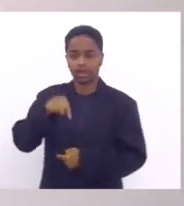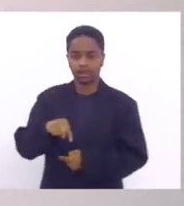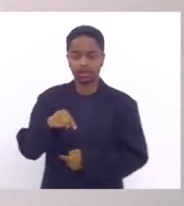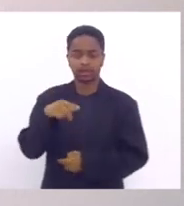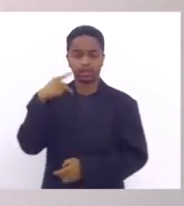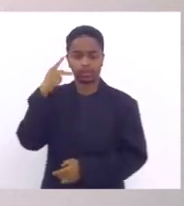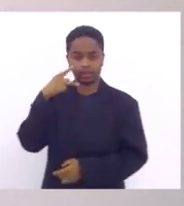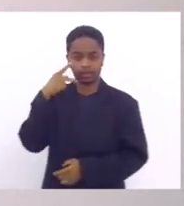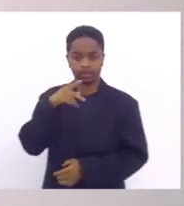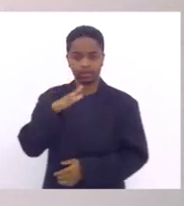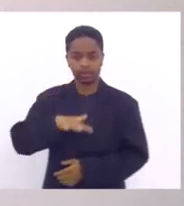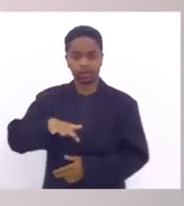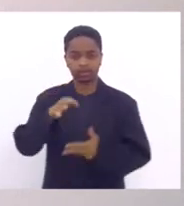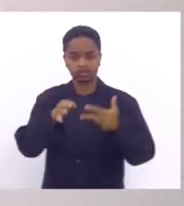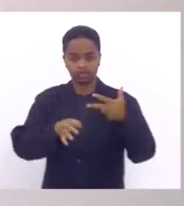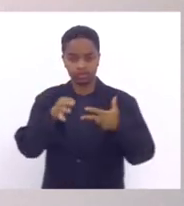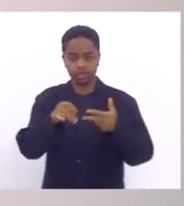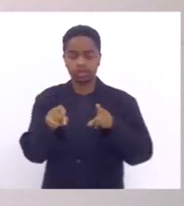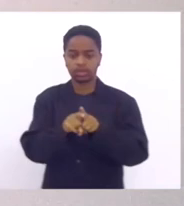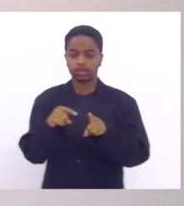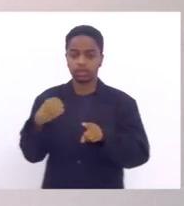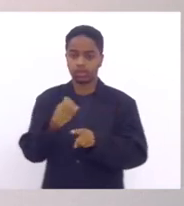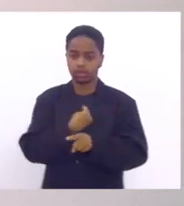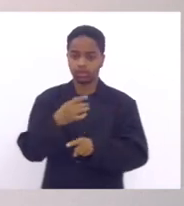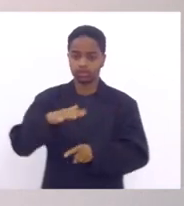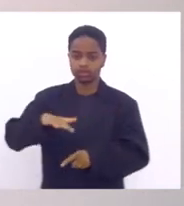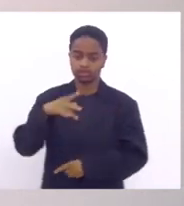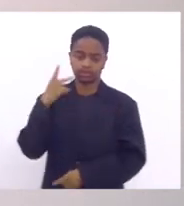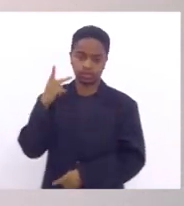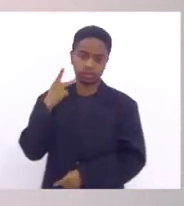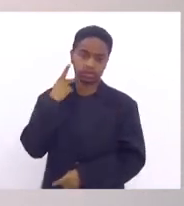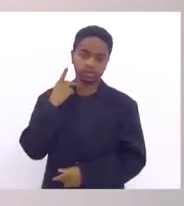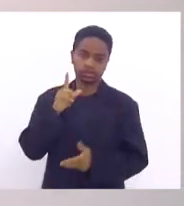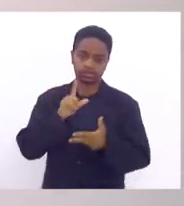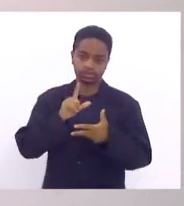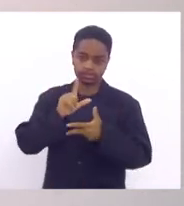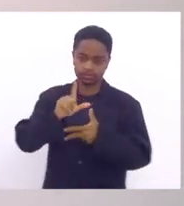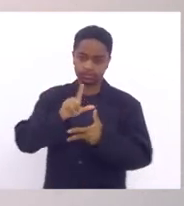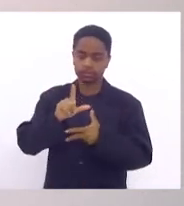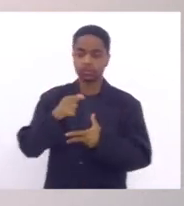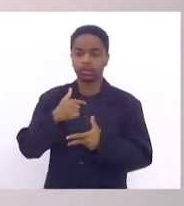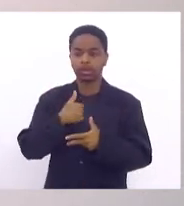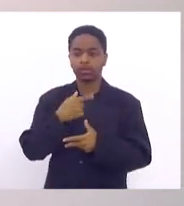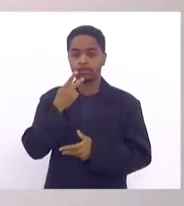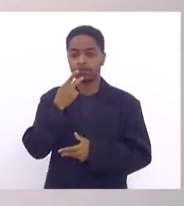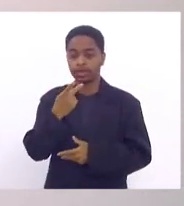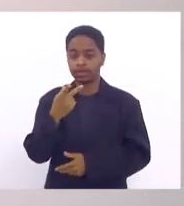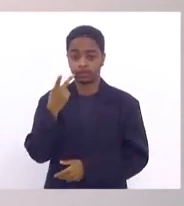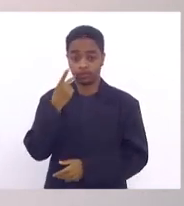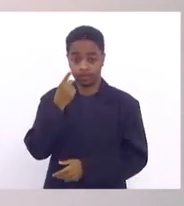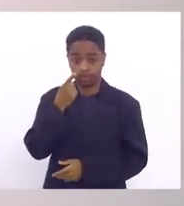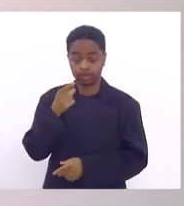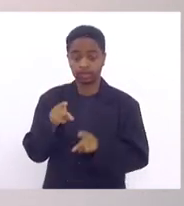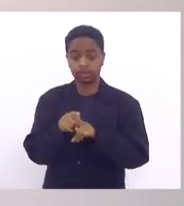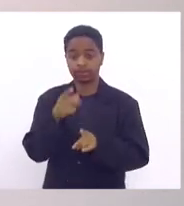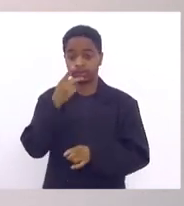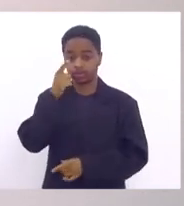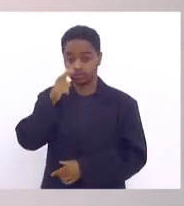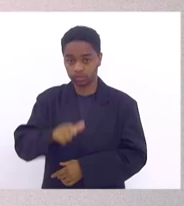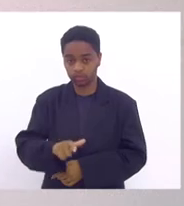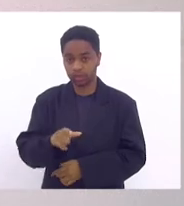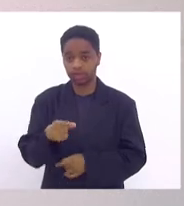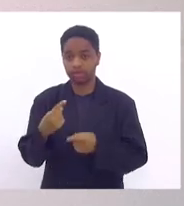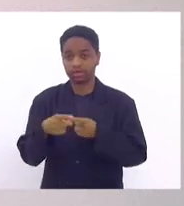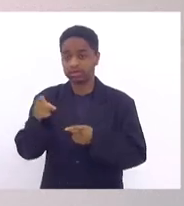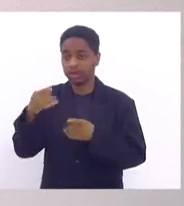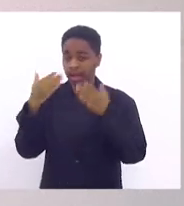judiciário mas também por nós de procuradorias legislativas eu fiz uma consideração em Fortaleza que eu vou repetir que na sua apresentação para mim